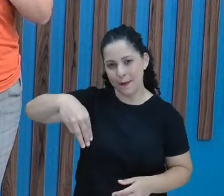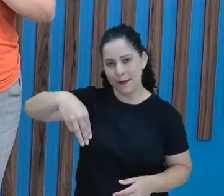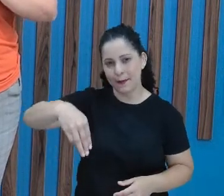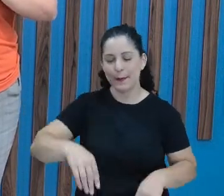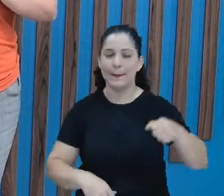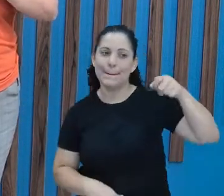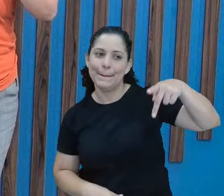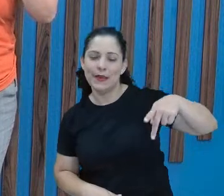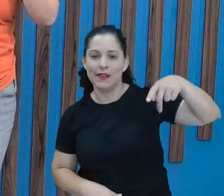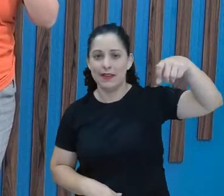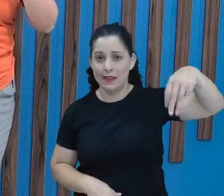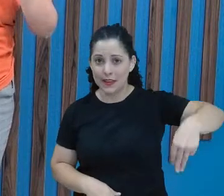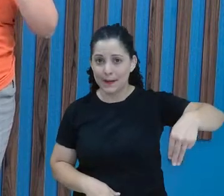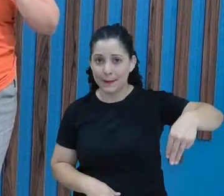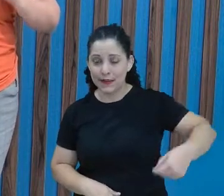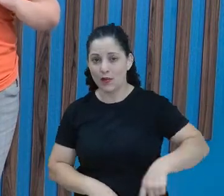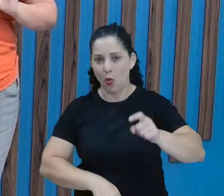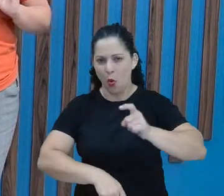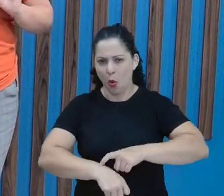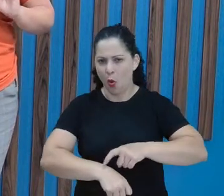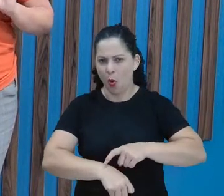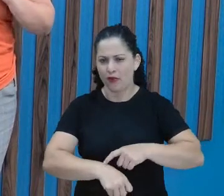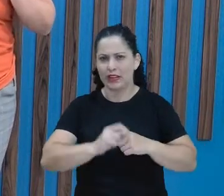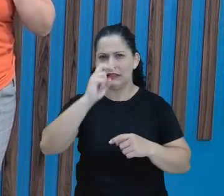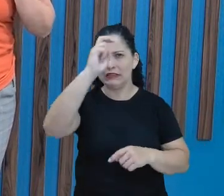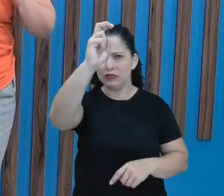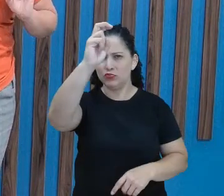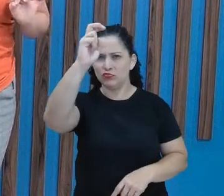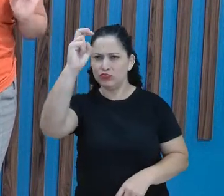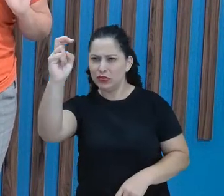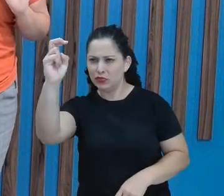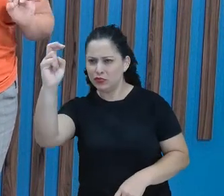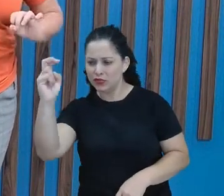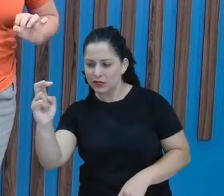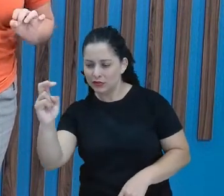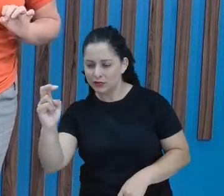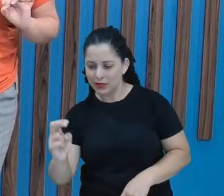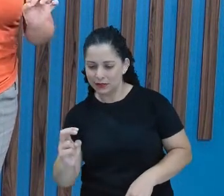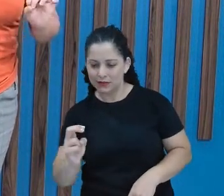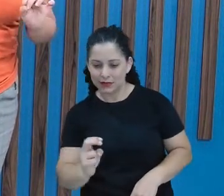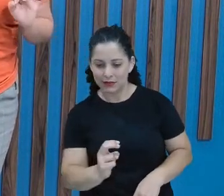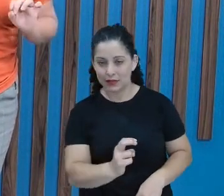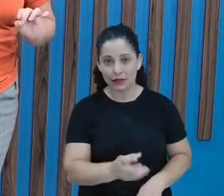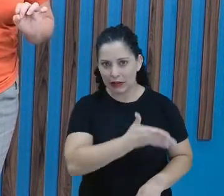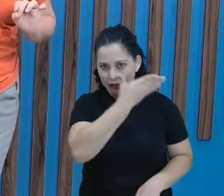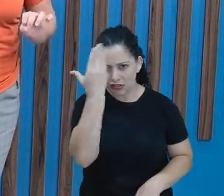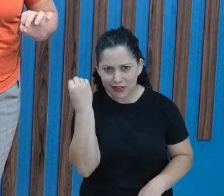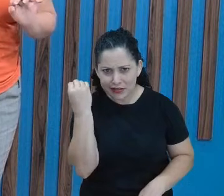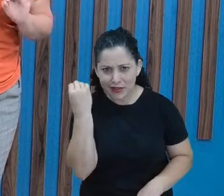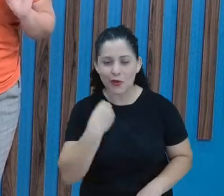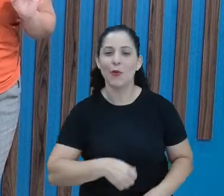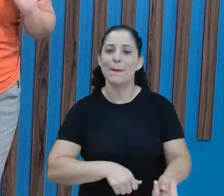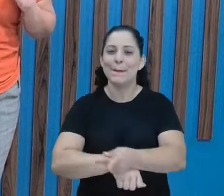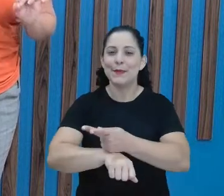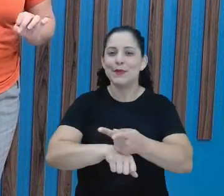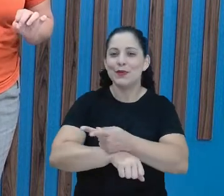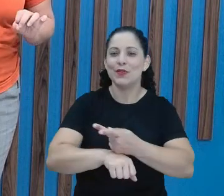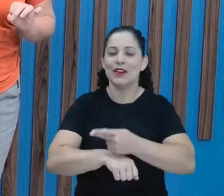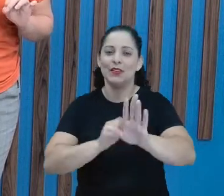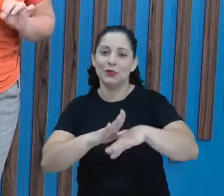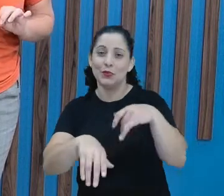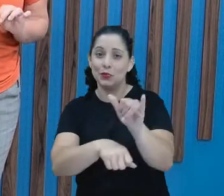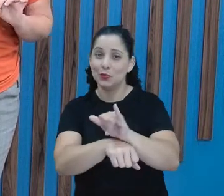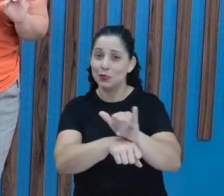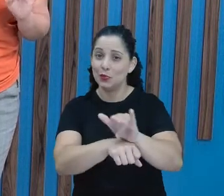PM pós-meio-dia, que vai contando de 5 em 5. Se você não lembra ou não assistiu essa aula, vai lá no YouTube,